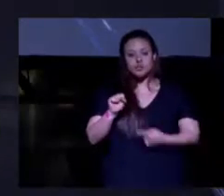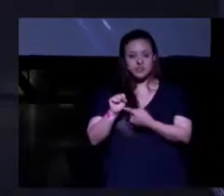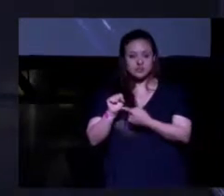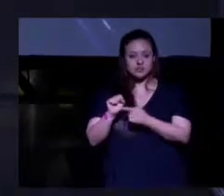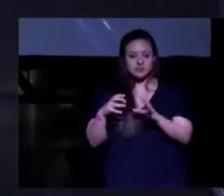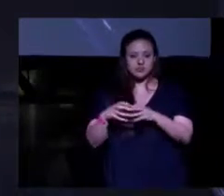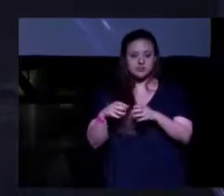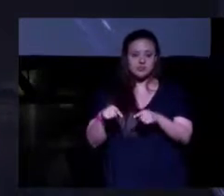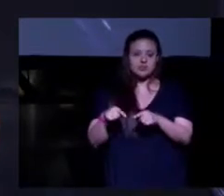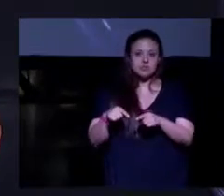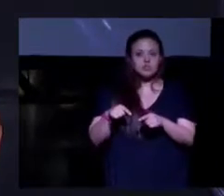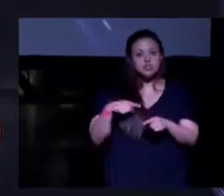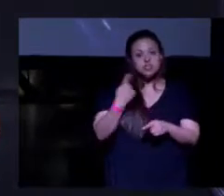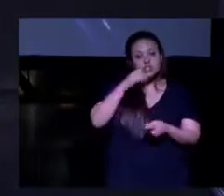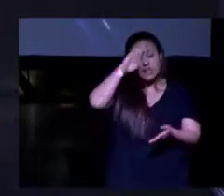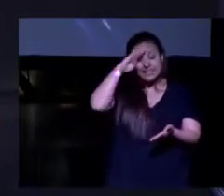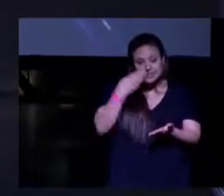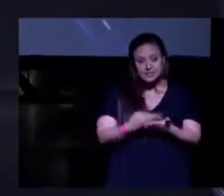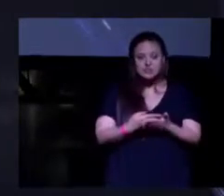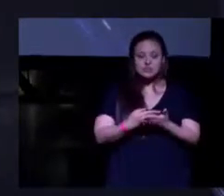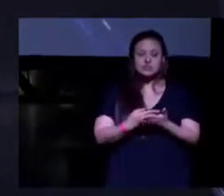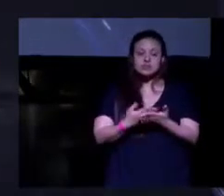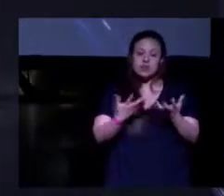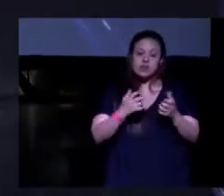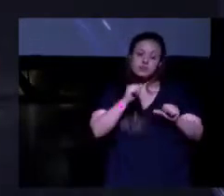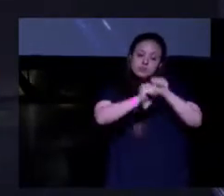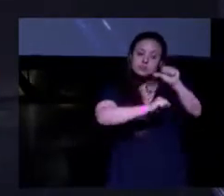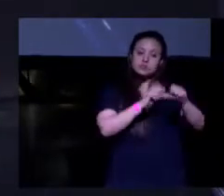tentando mudar um pouquinho o lado das empresas.